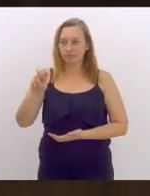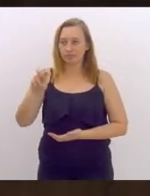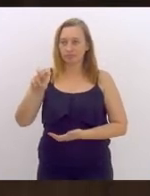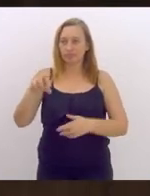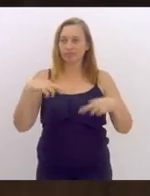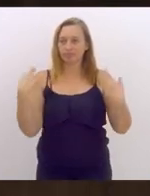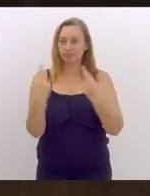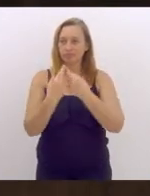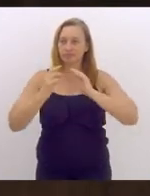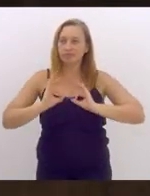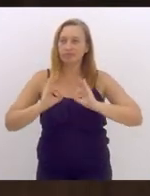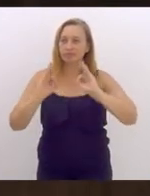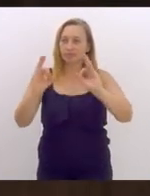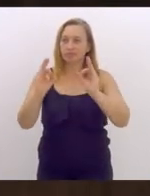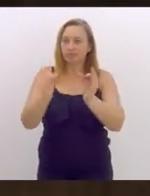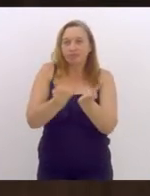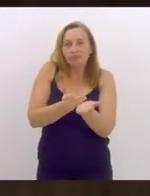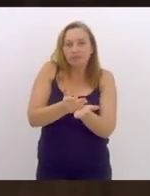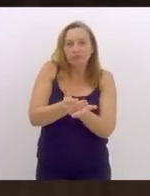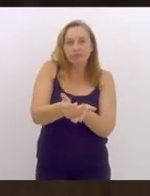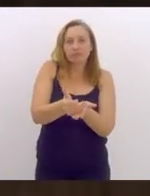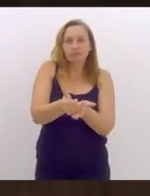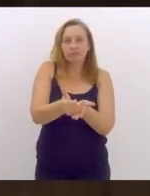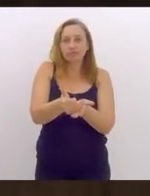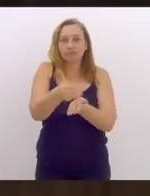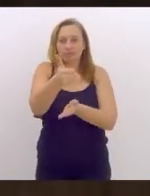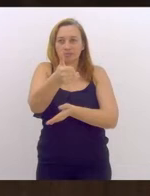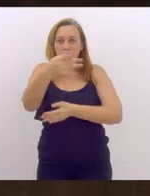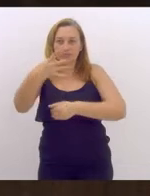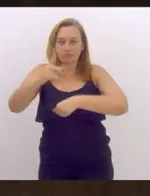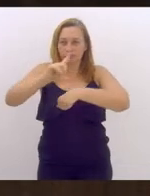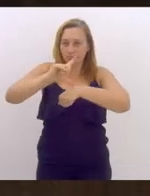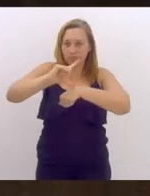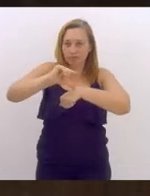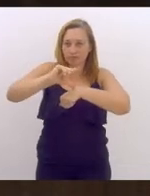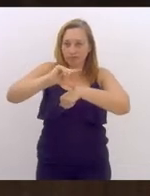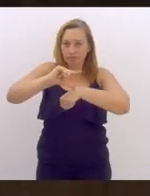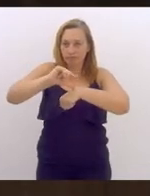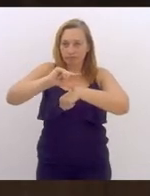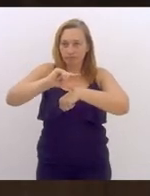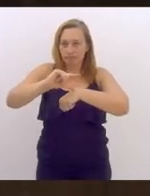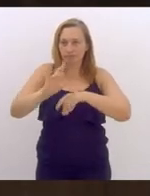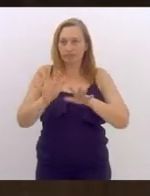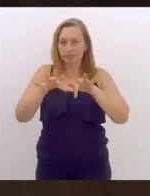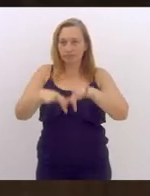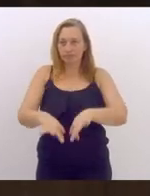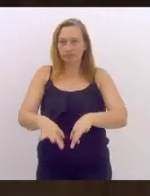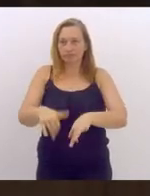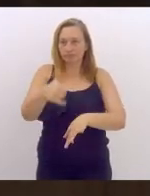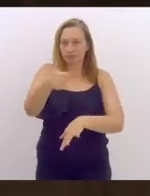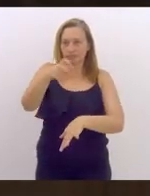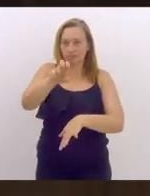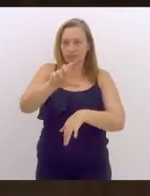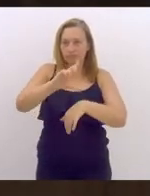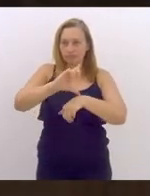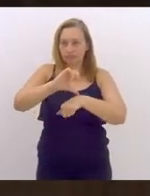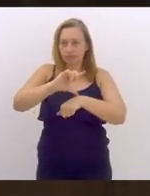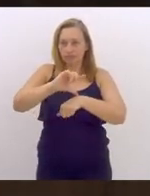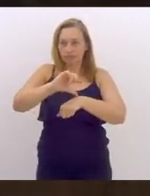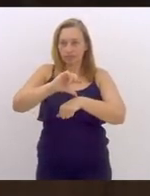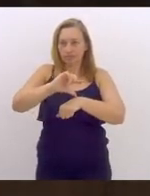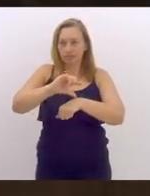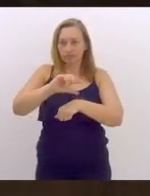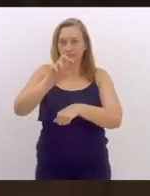sessão ordinária que iniciada às 14 horas encerrou-se às 15 horas